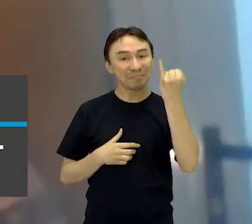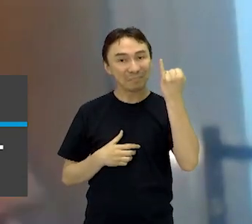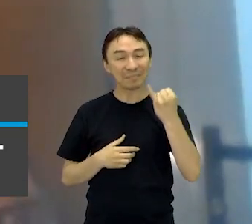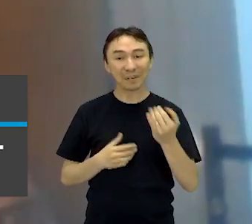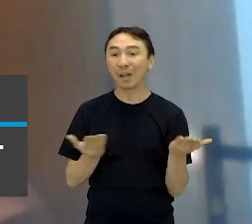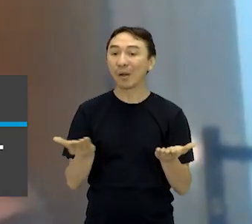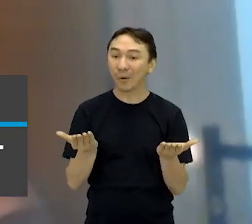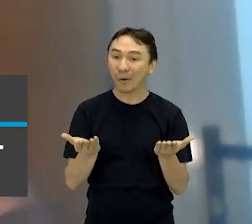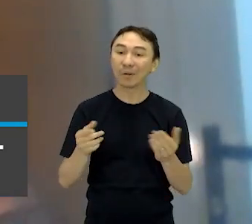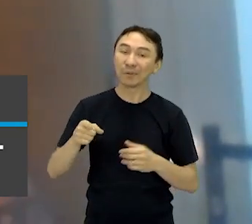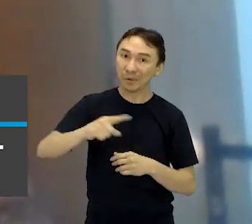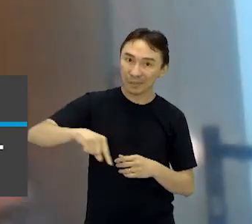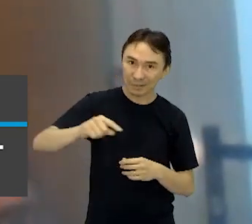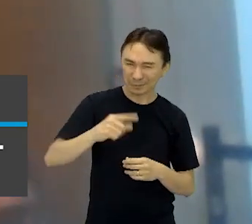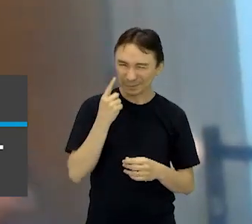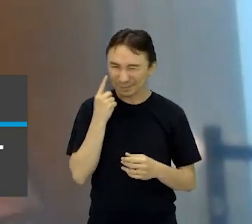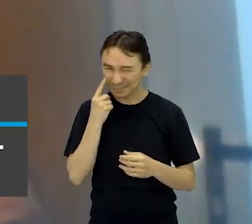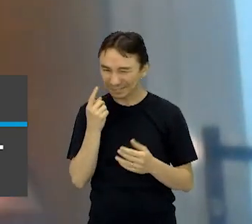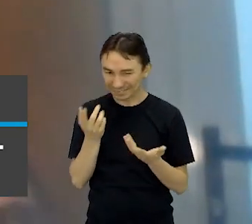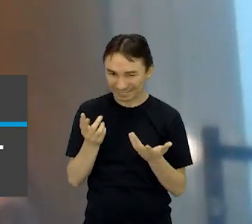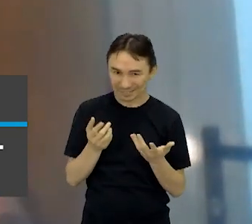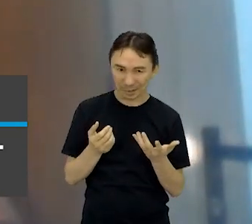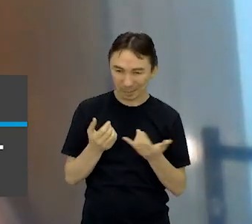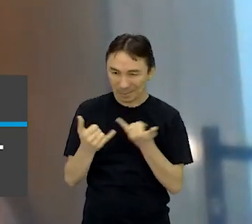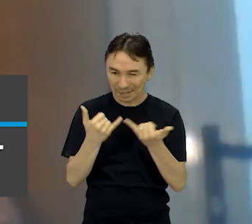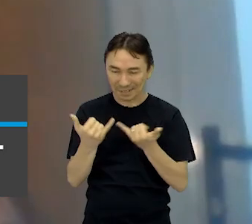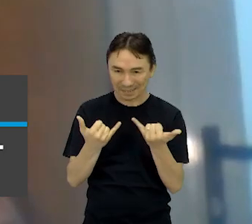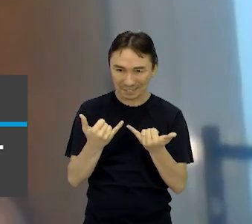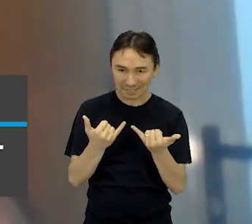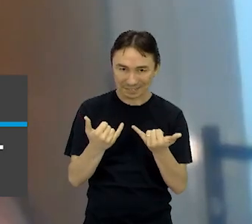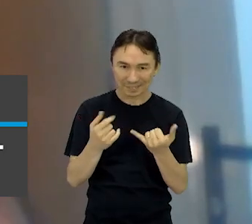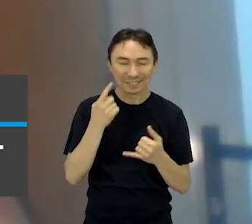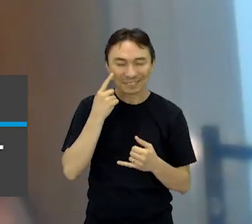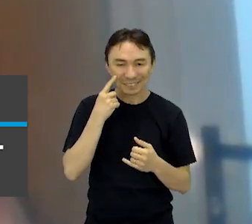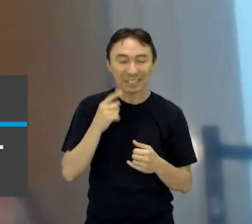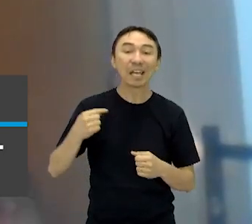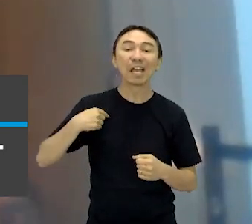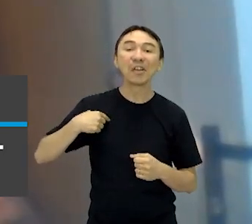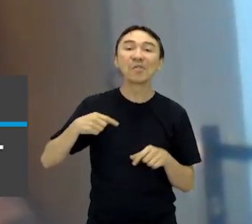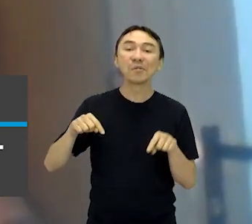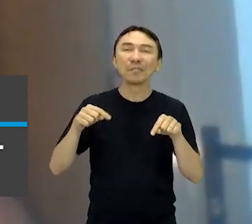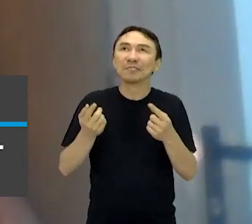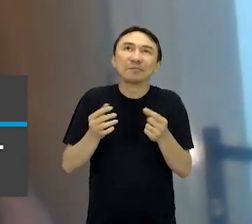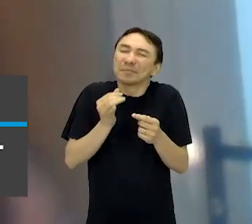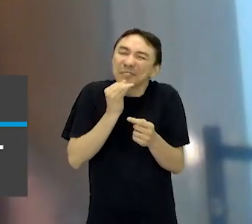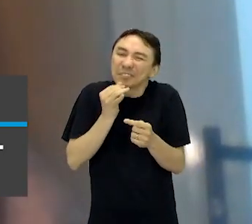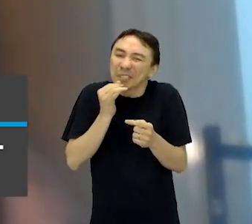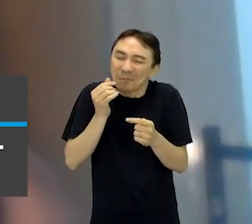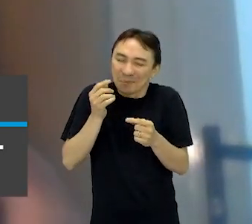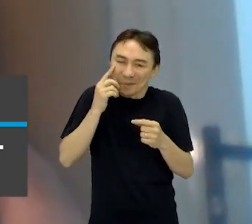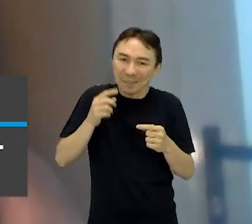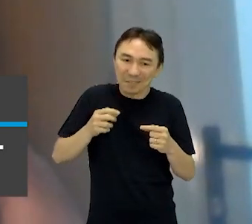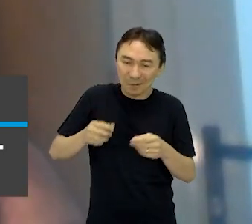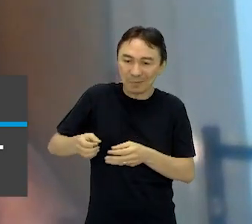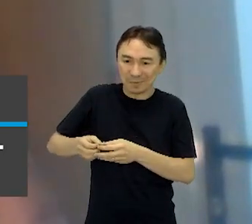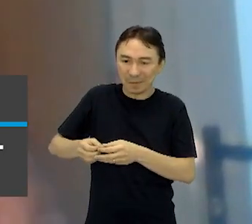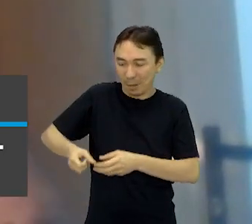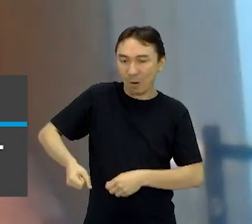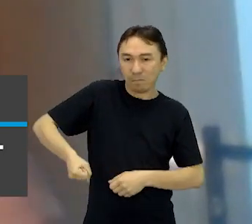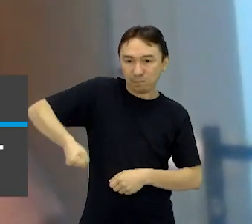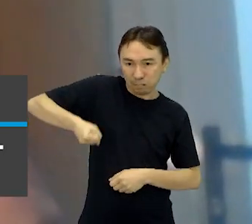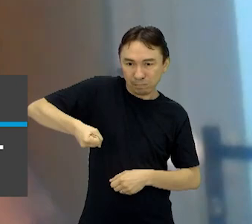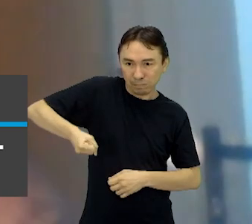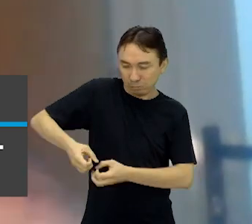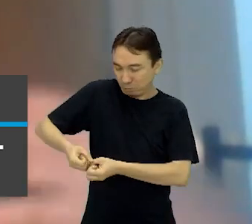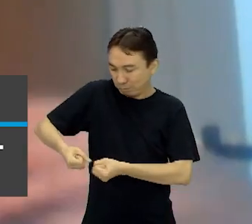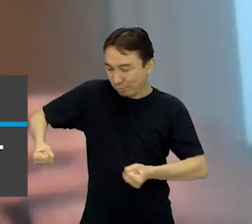realize agora uma dinâmica que se chama O que trago na bagagem. Vamos pensar o seguinte, pessoal. Vamos